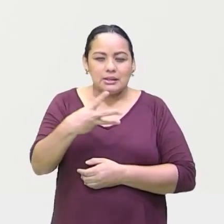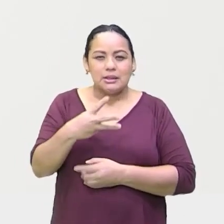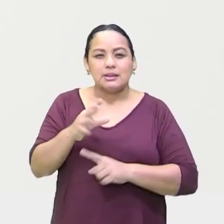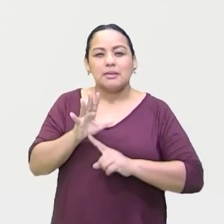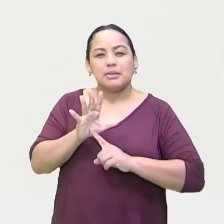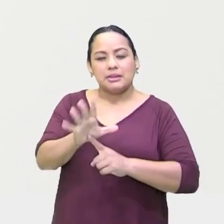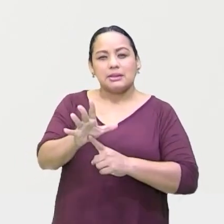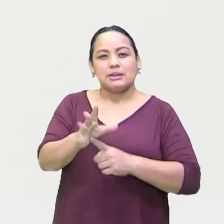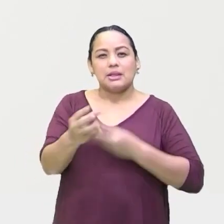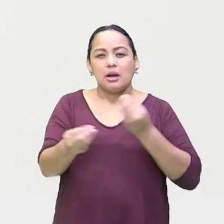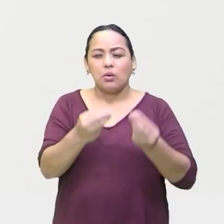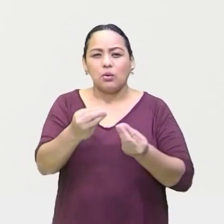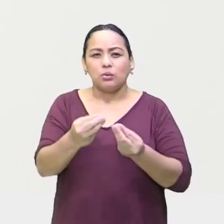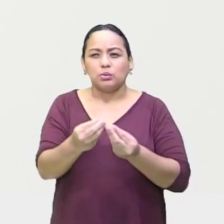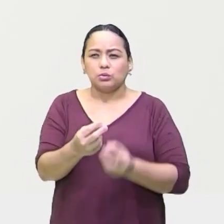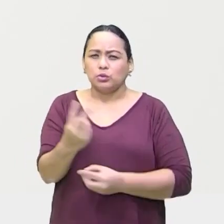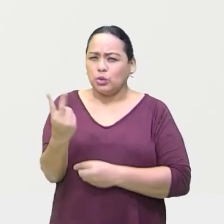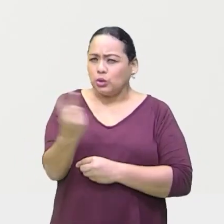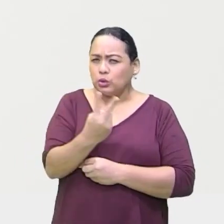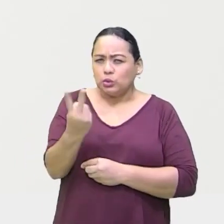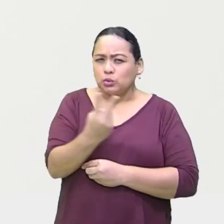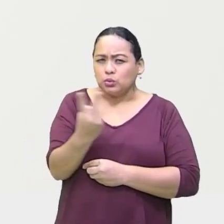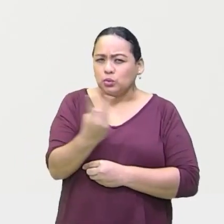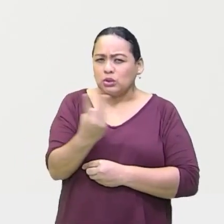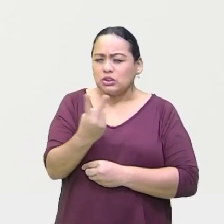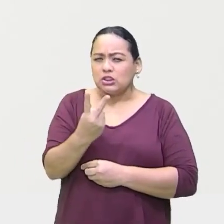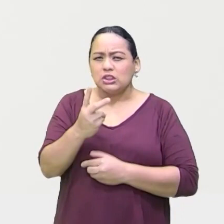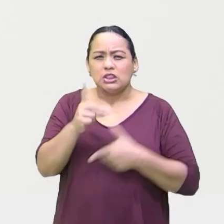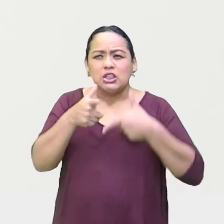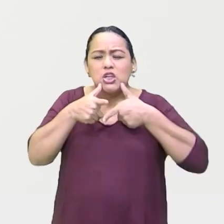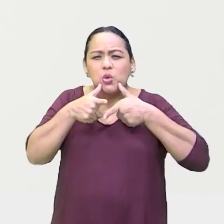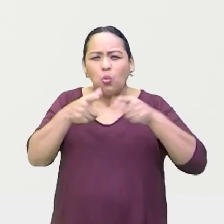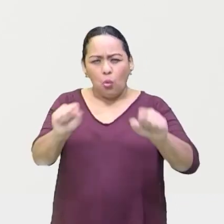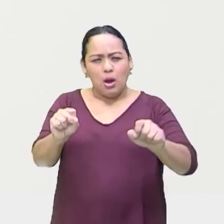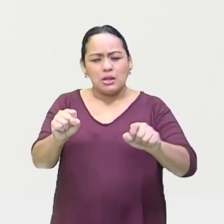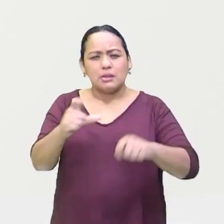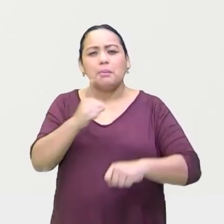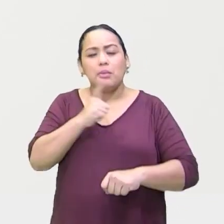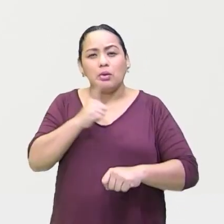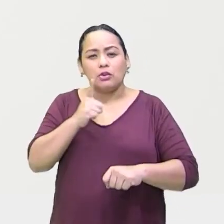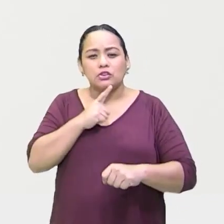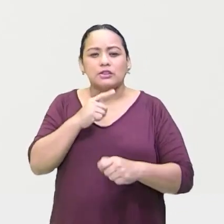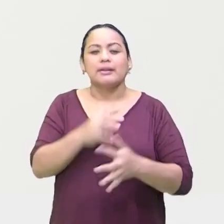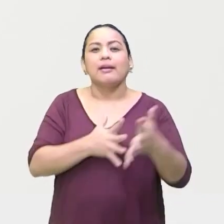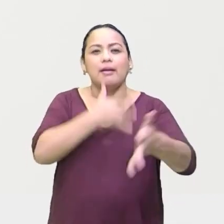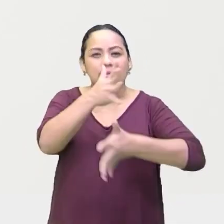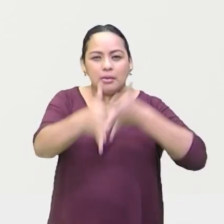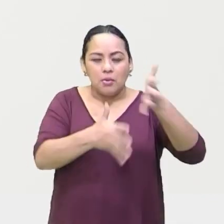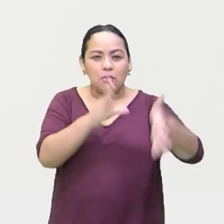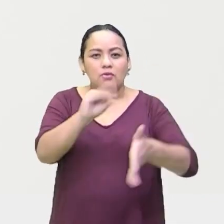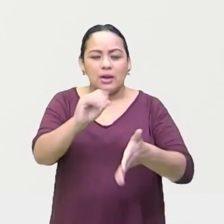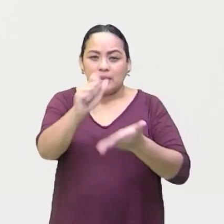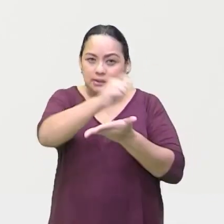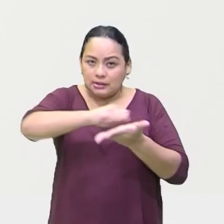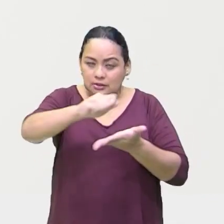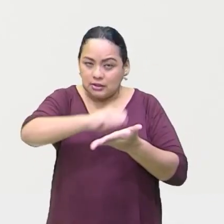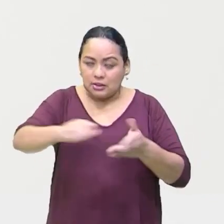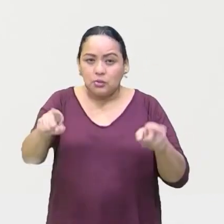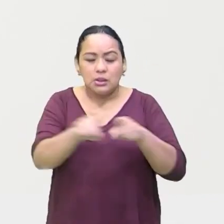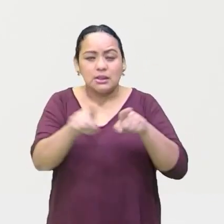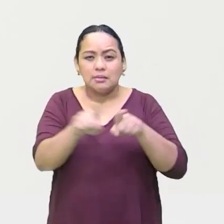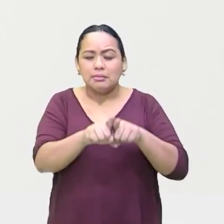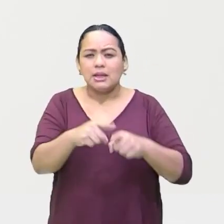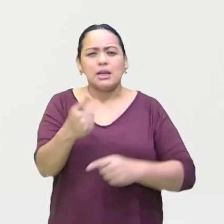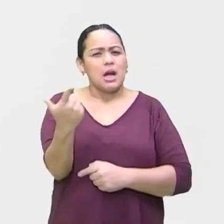apresentar linguagem mista, tá certo? O que é linguagem mista, professora? Verbal e não verbal,